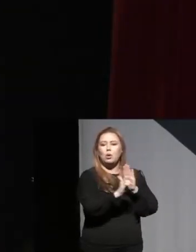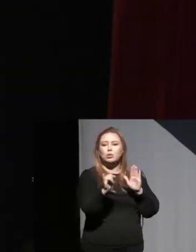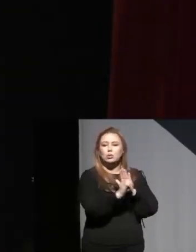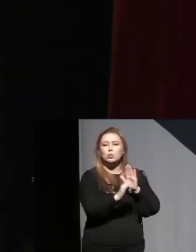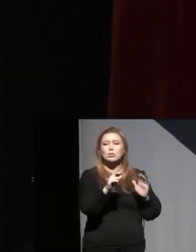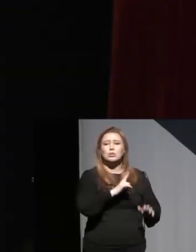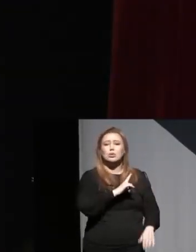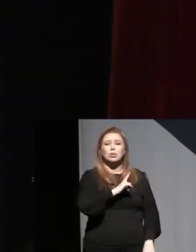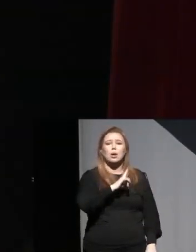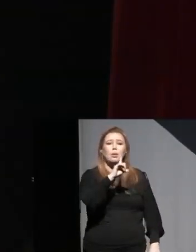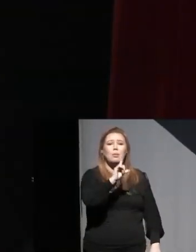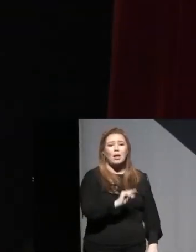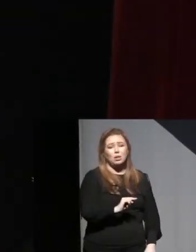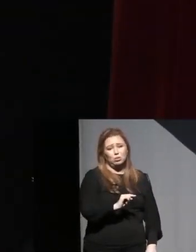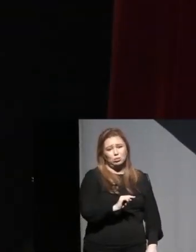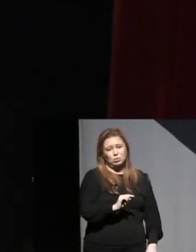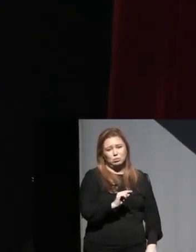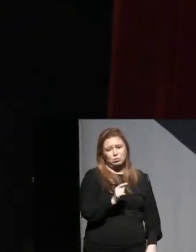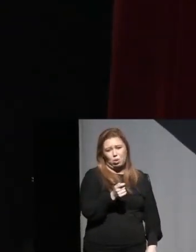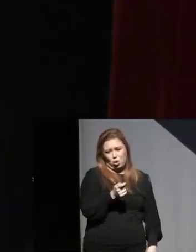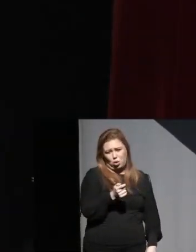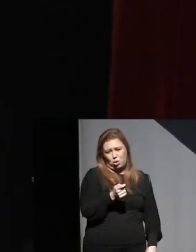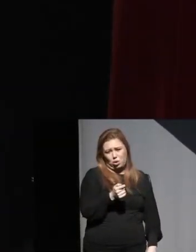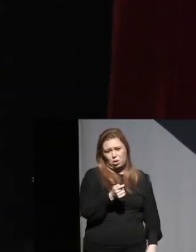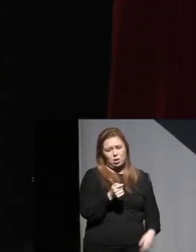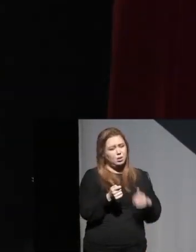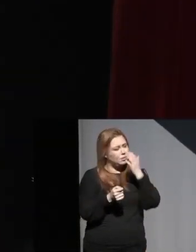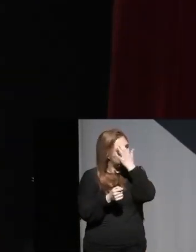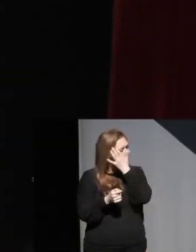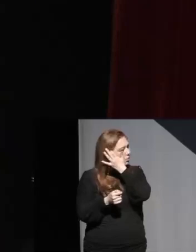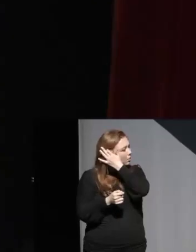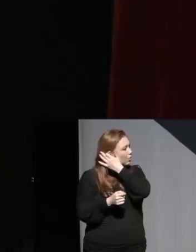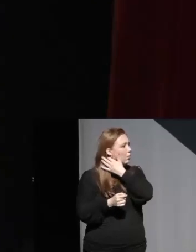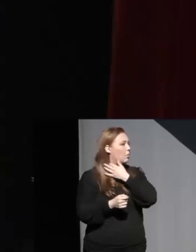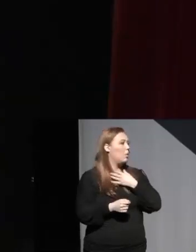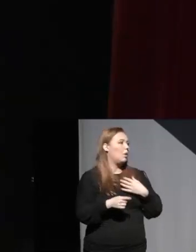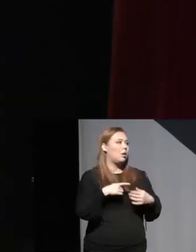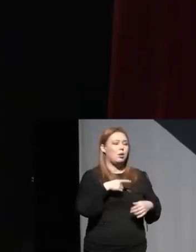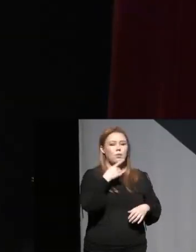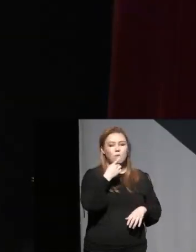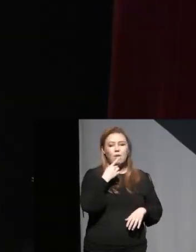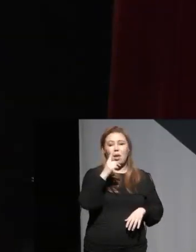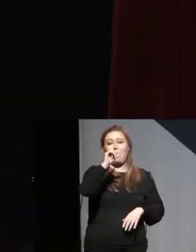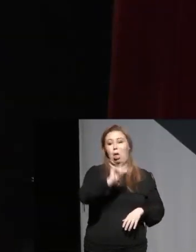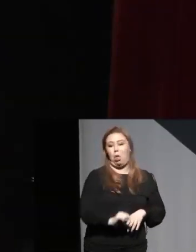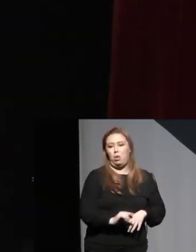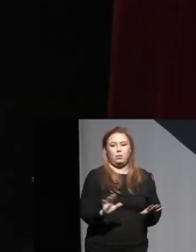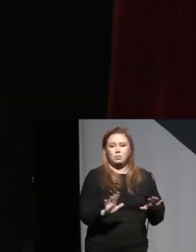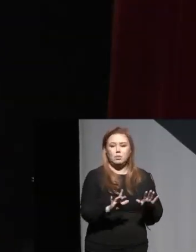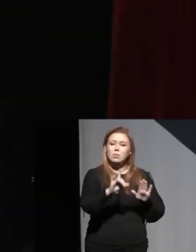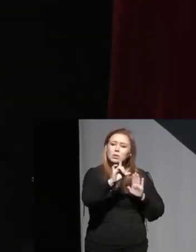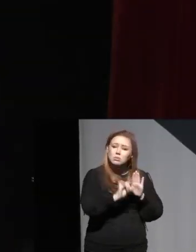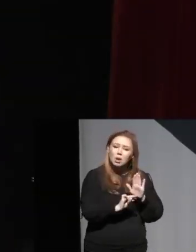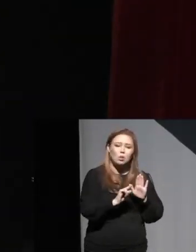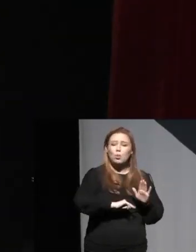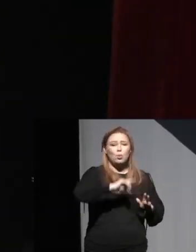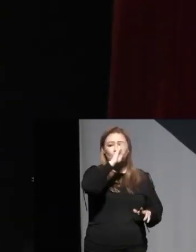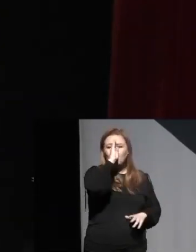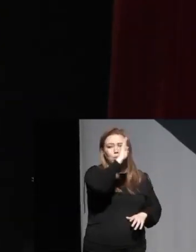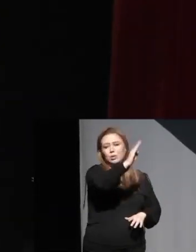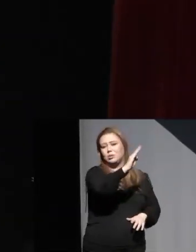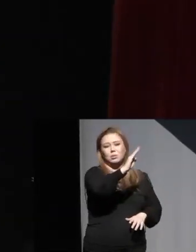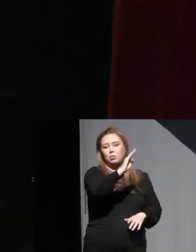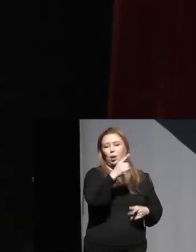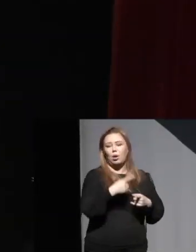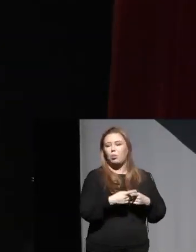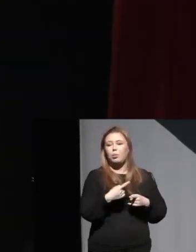tinha receitas. É um tributo que, não posso dizer que seria muito menos, mas não era o mais importante, porque, de certa forma,